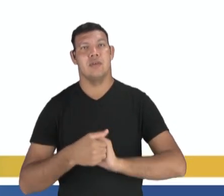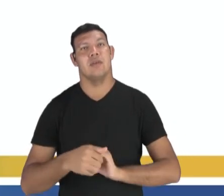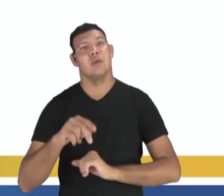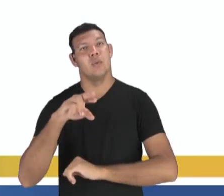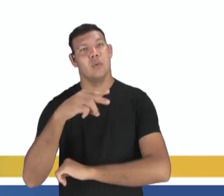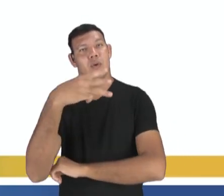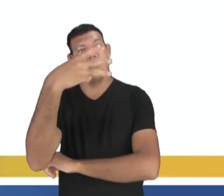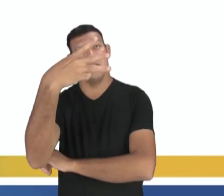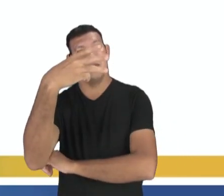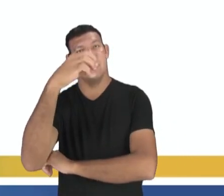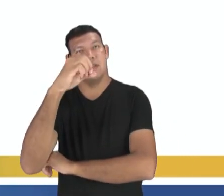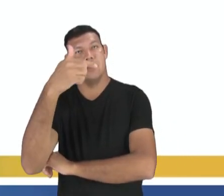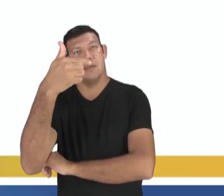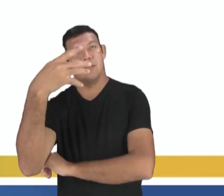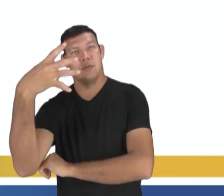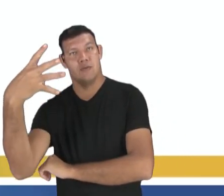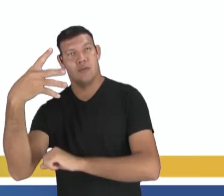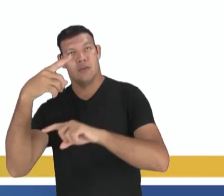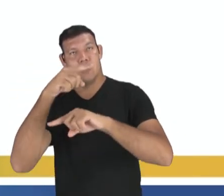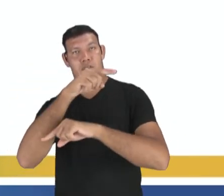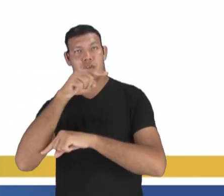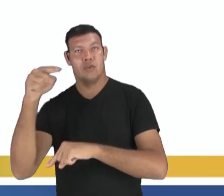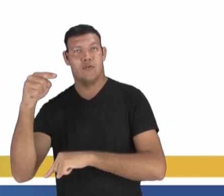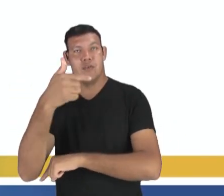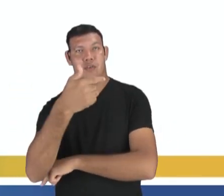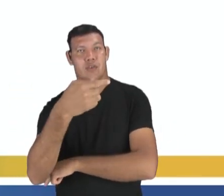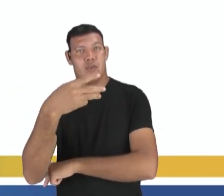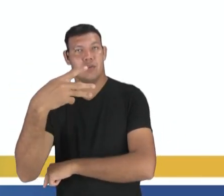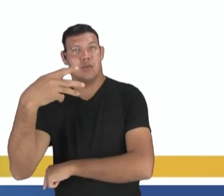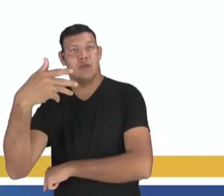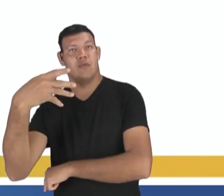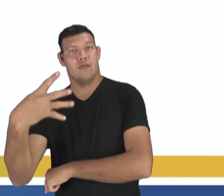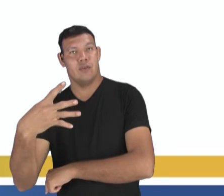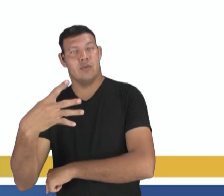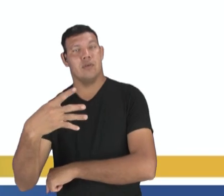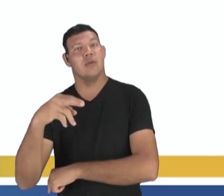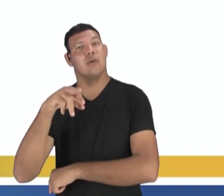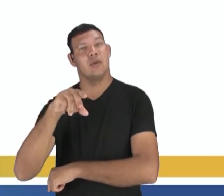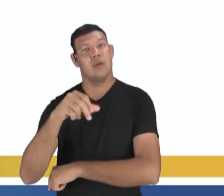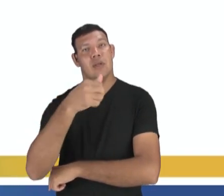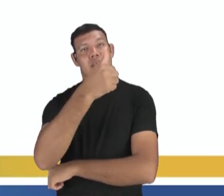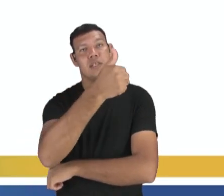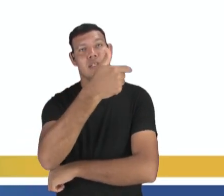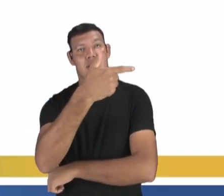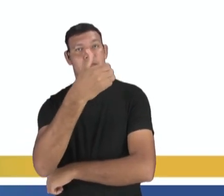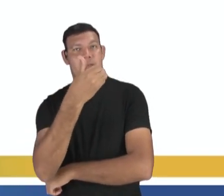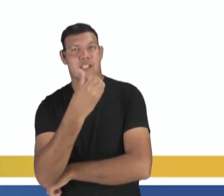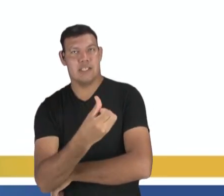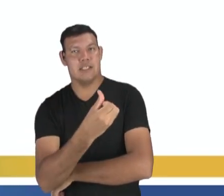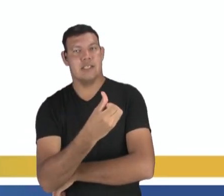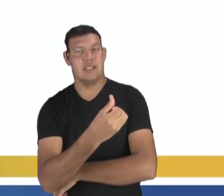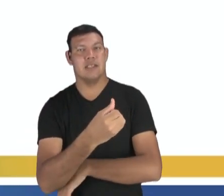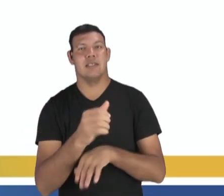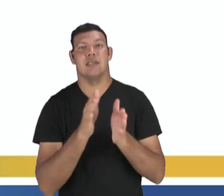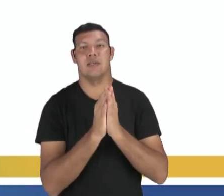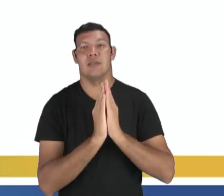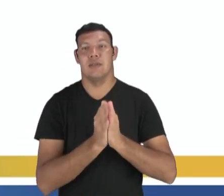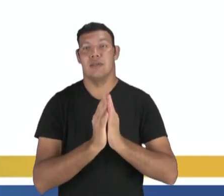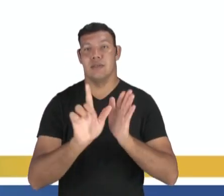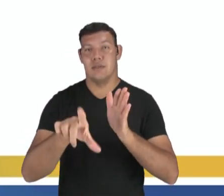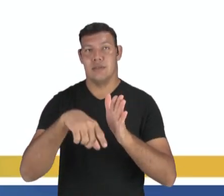24 e dividido que é igual a 126 Quinas e